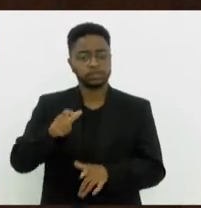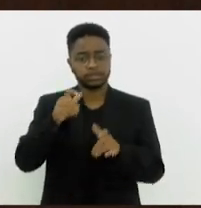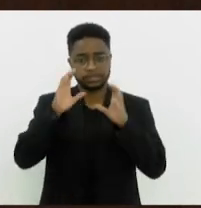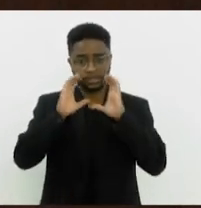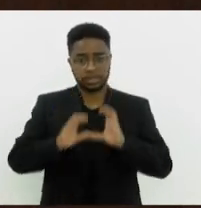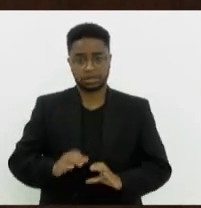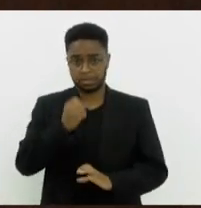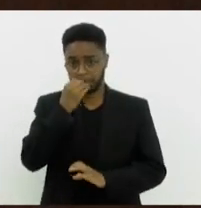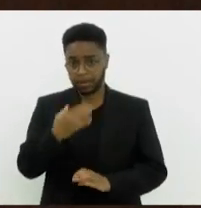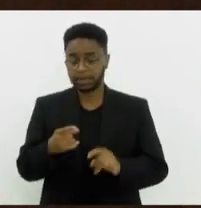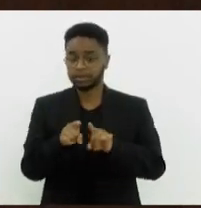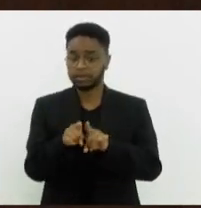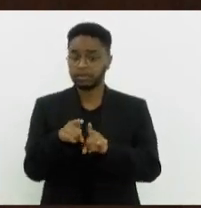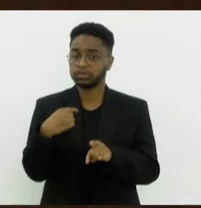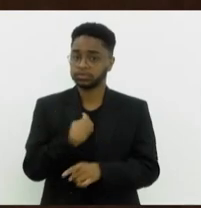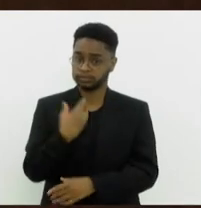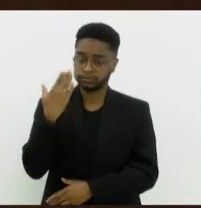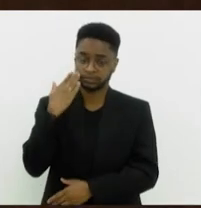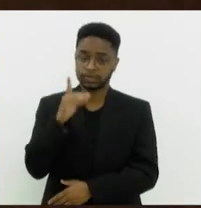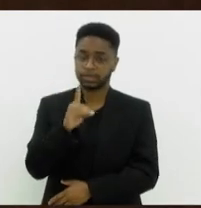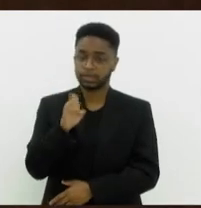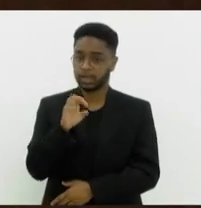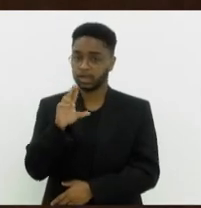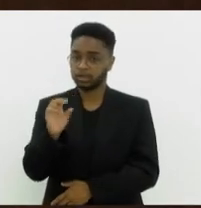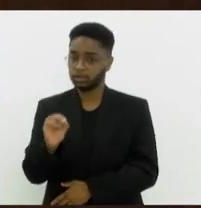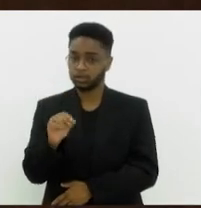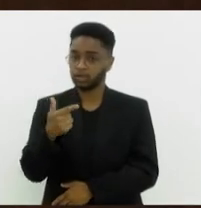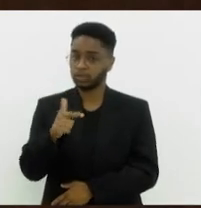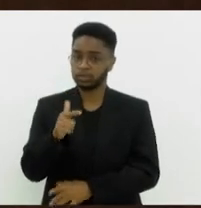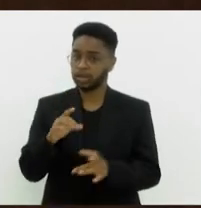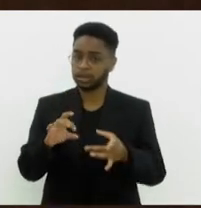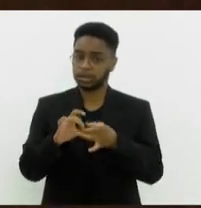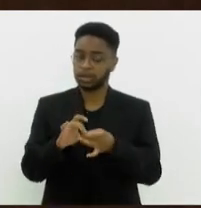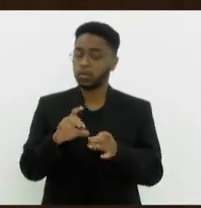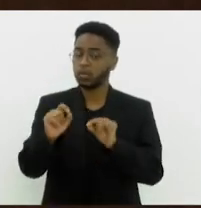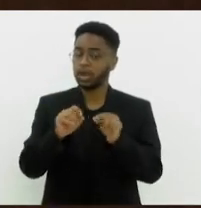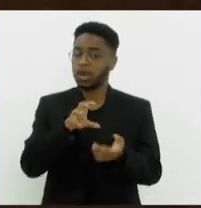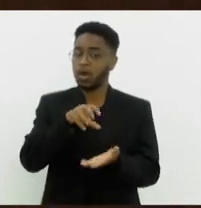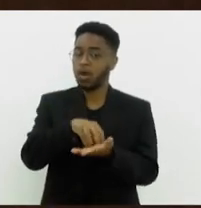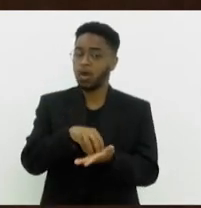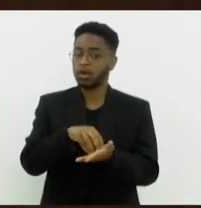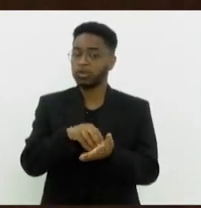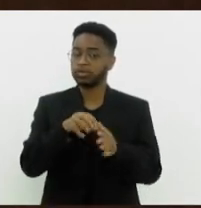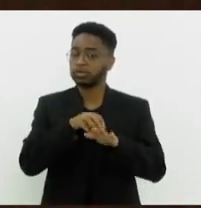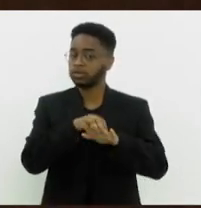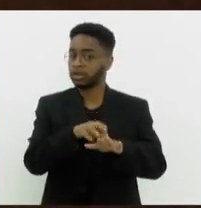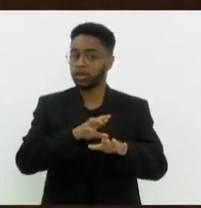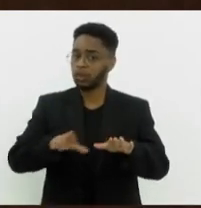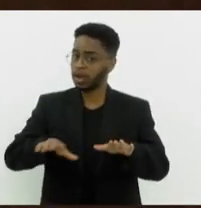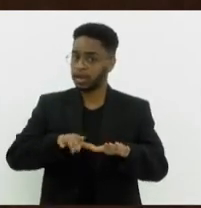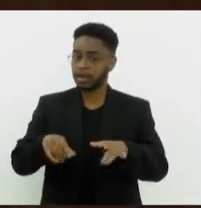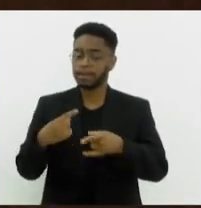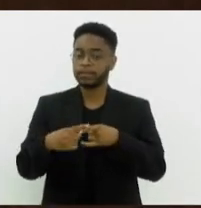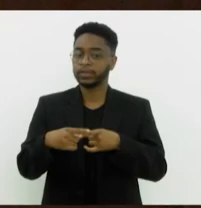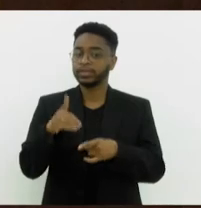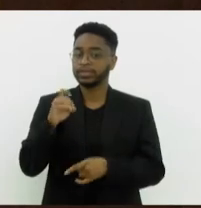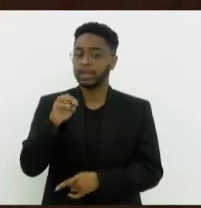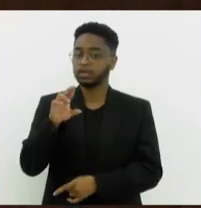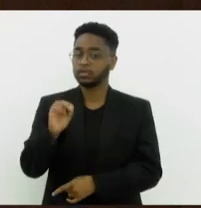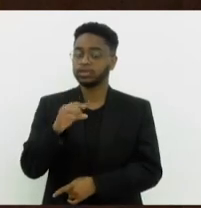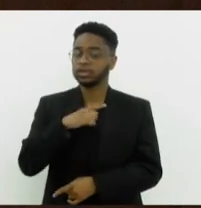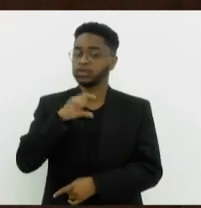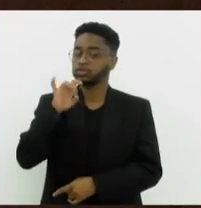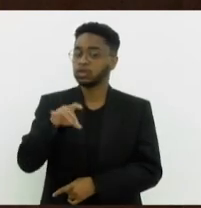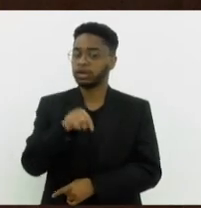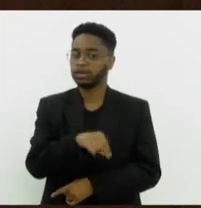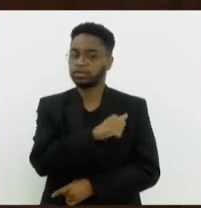é reconhecido pelas agências reguladoras de trânsito como órgão de trânsito, deputado Luiz Paulo. O Detro só existe no Rio de Janeiro. E